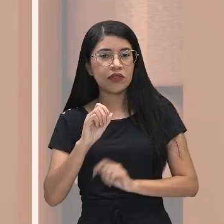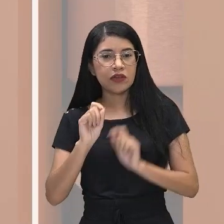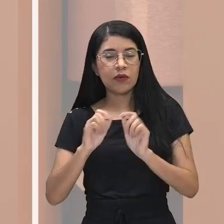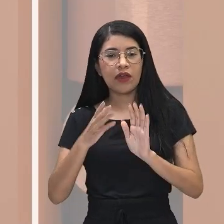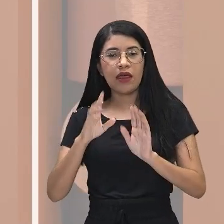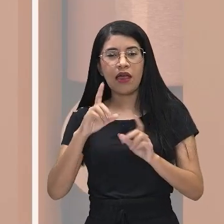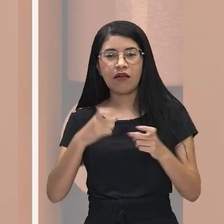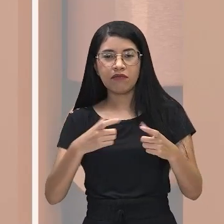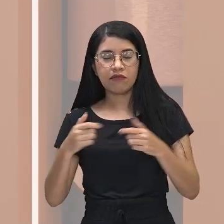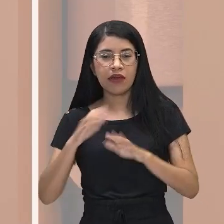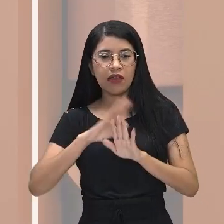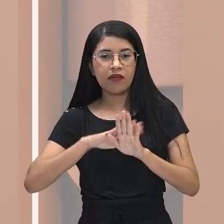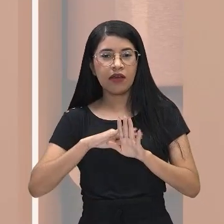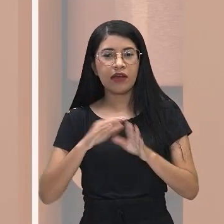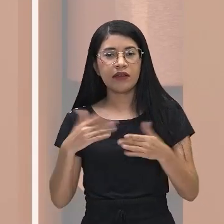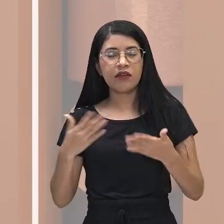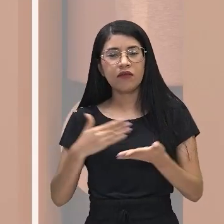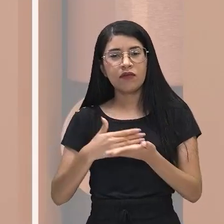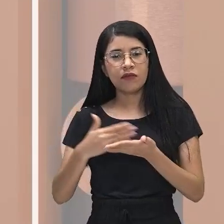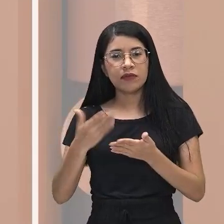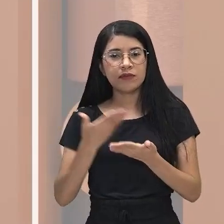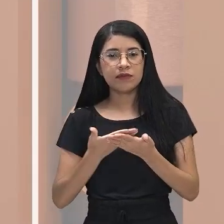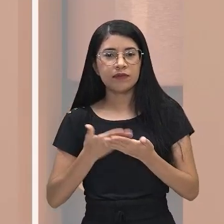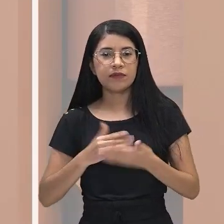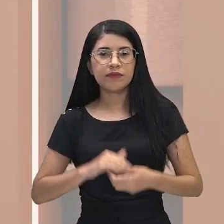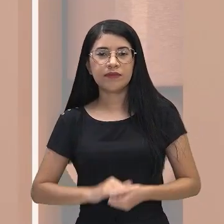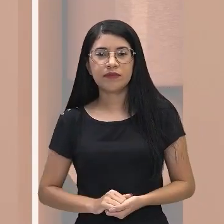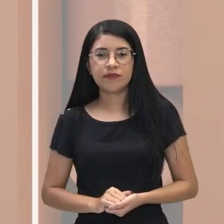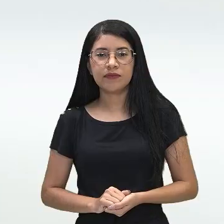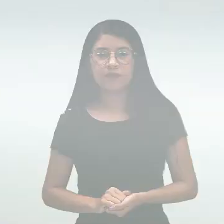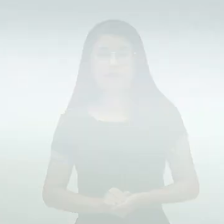Fria. Então, galera, sem mais delongas, vamos à nossa aula.